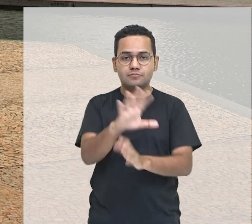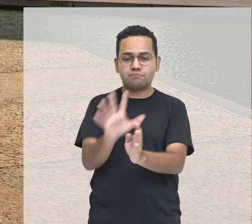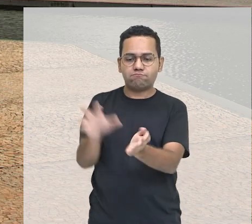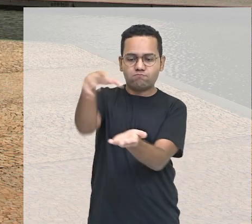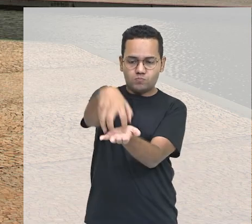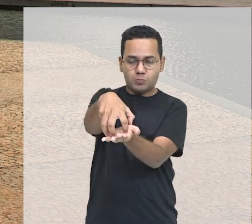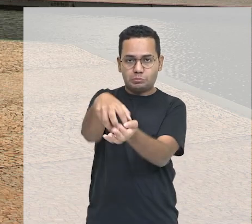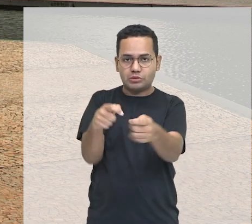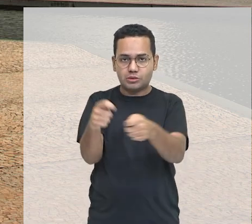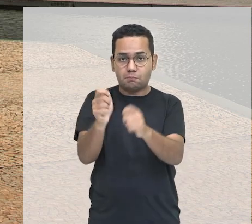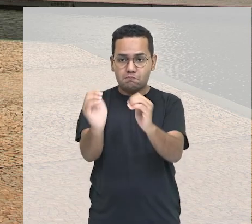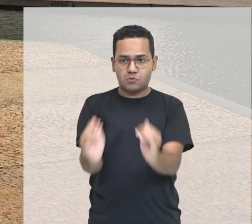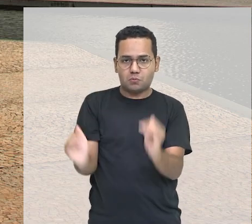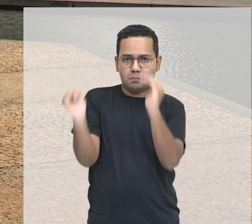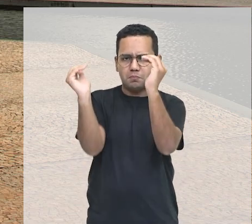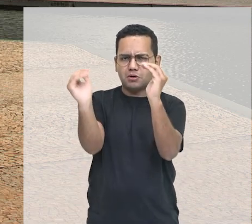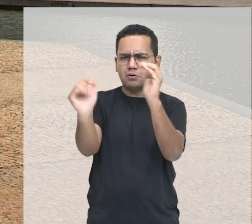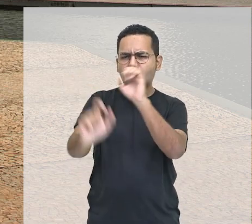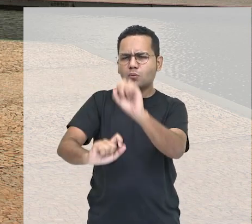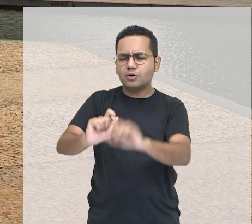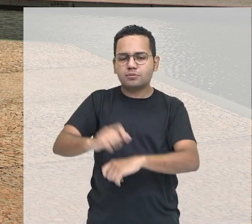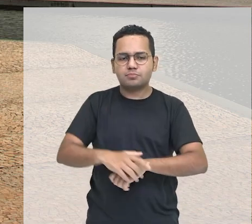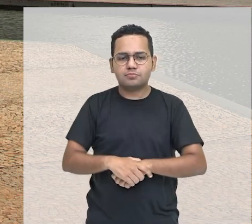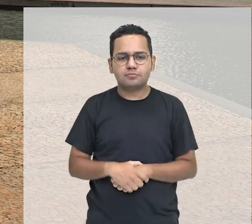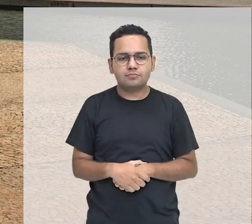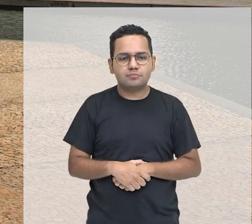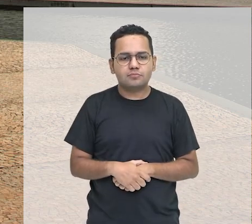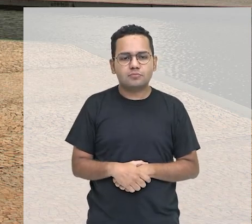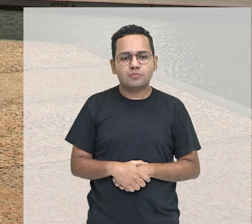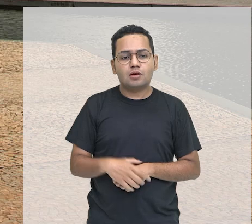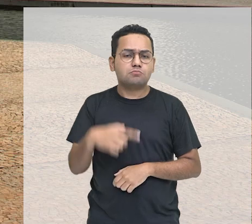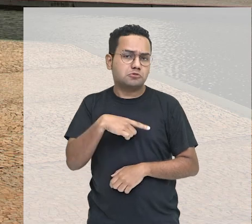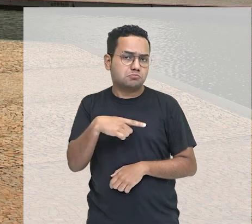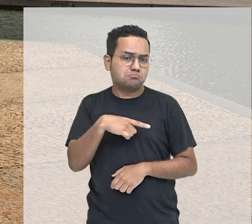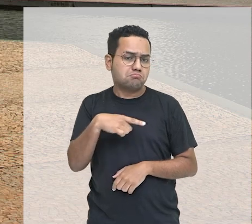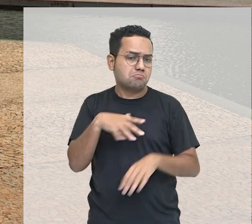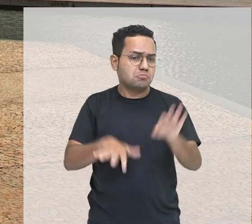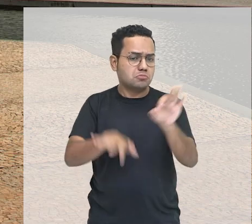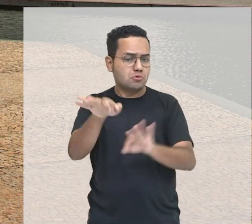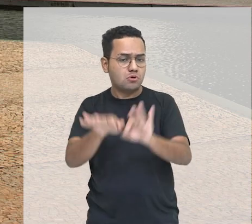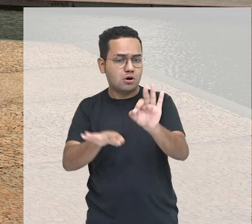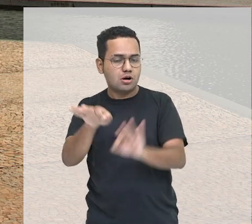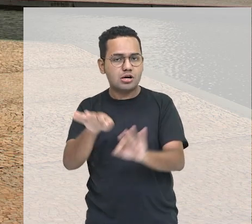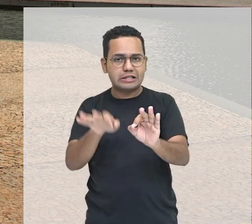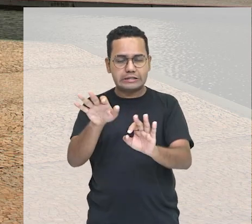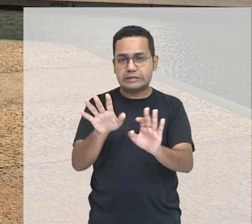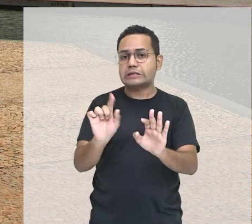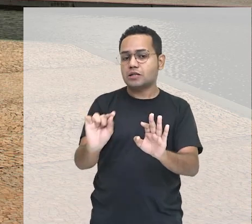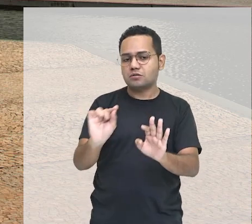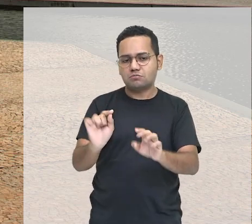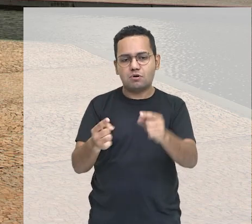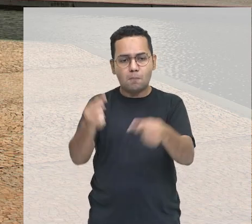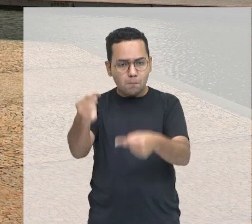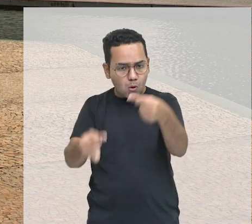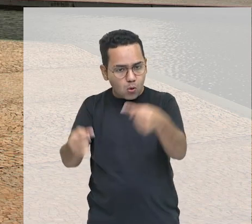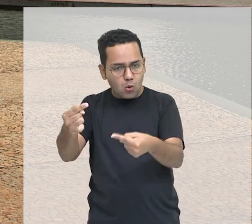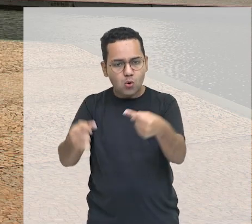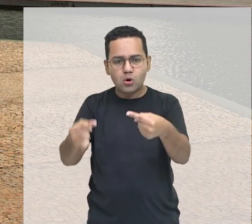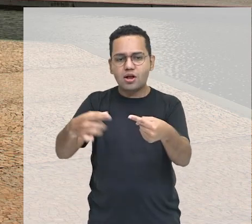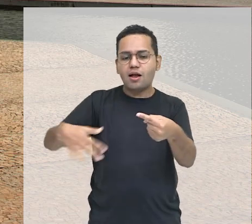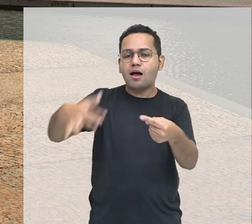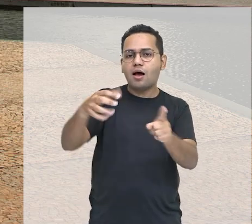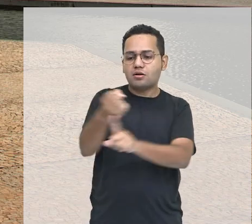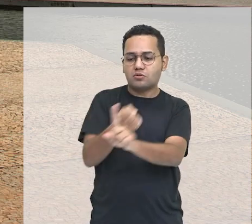modelo específico de poder e a forma como se organiza o sistema político na maioria